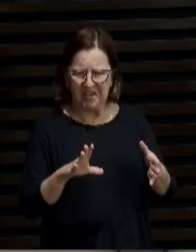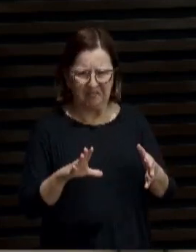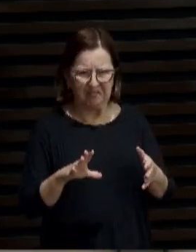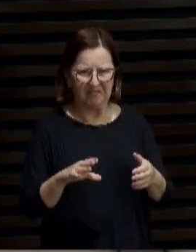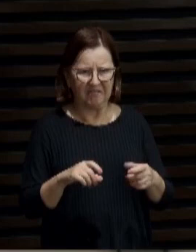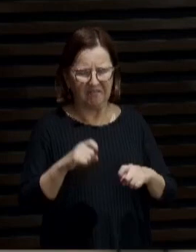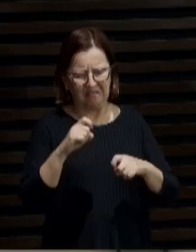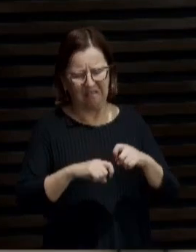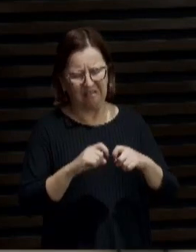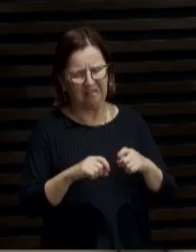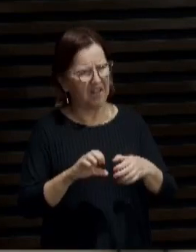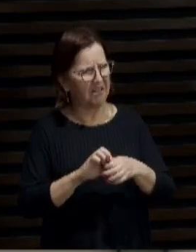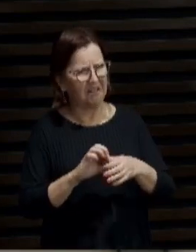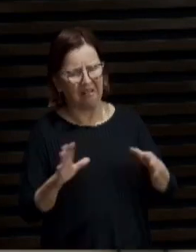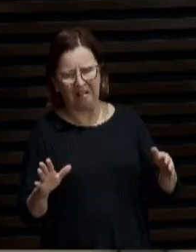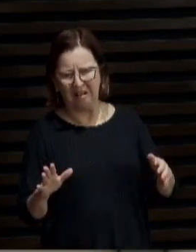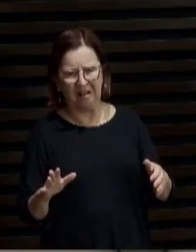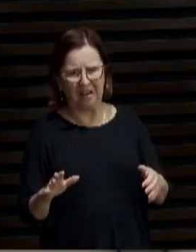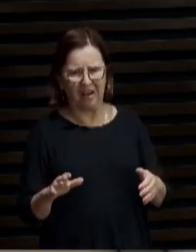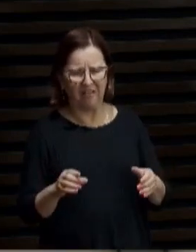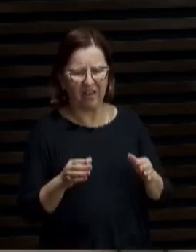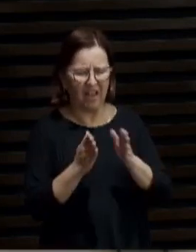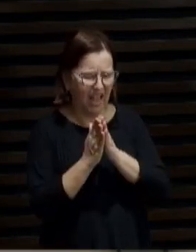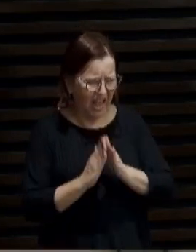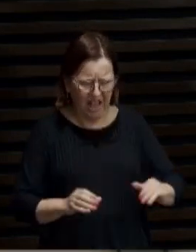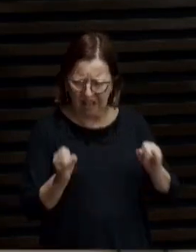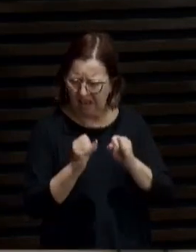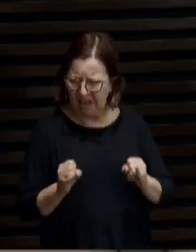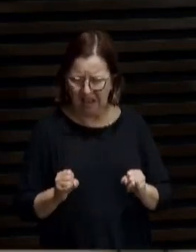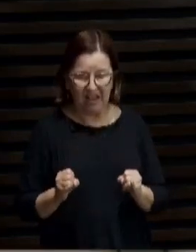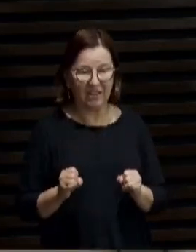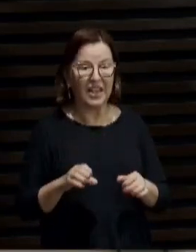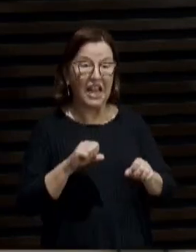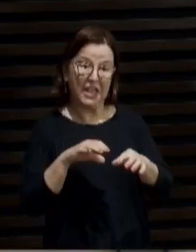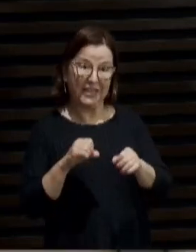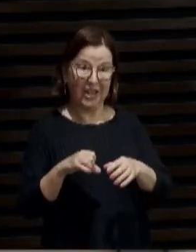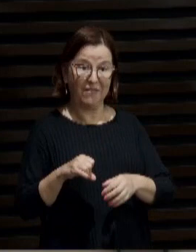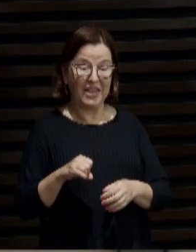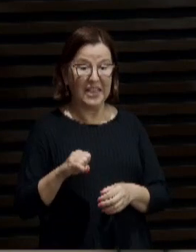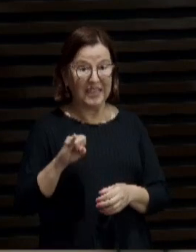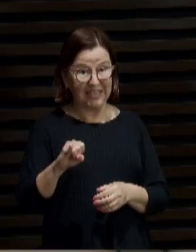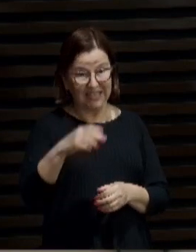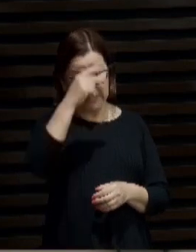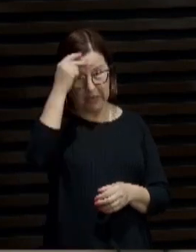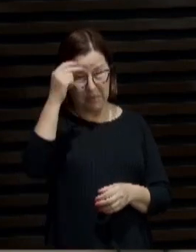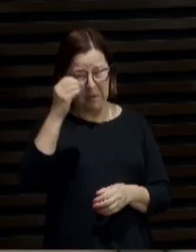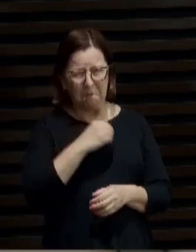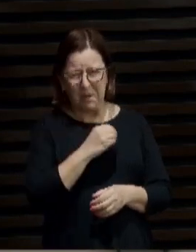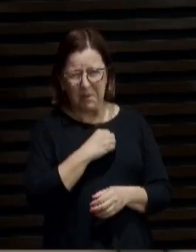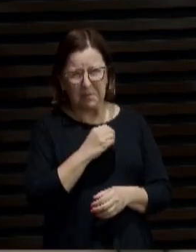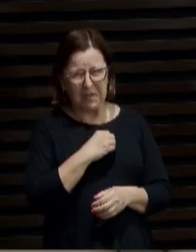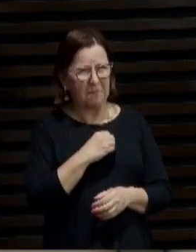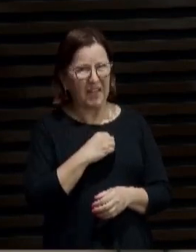promíscua. Ela ensinava que quanto mais o homem pecar, maior será a graça de Deus. E que se a graça perdoa todos